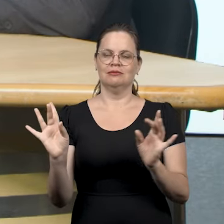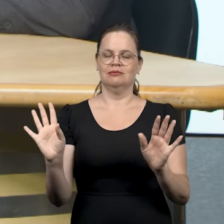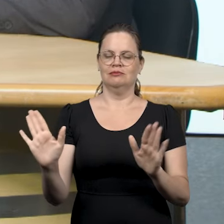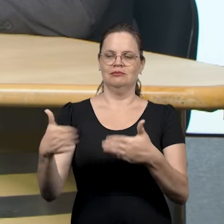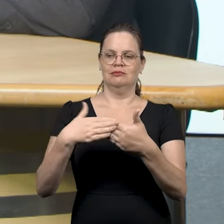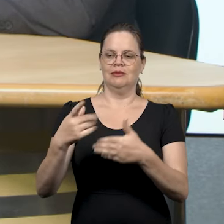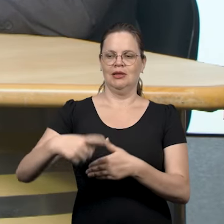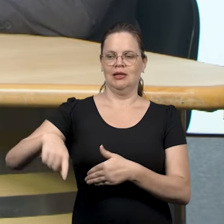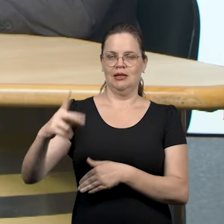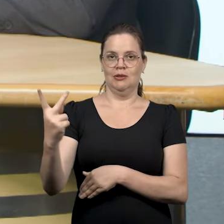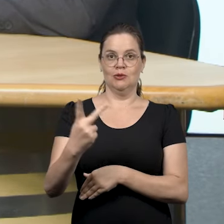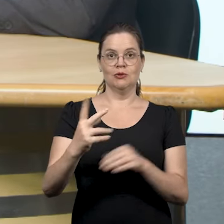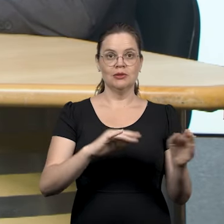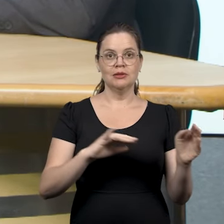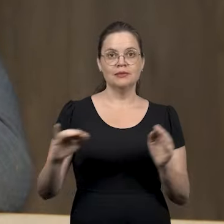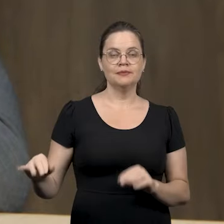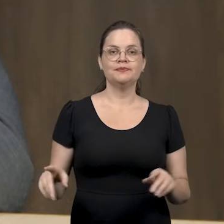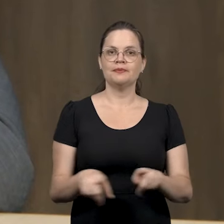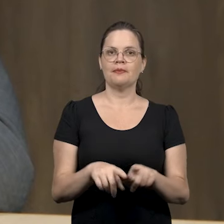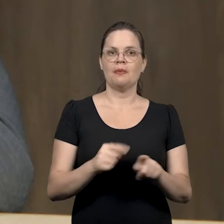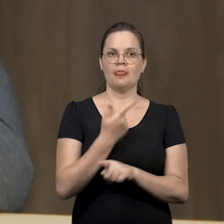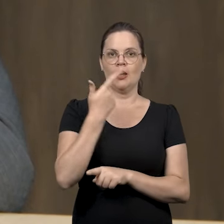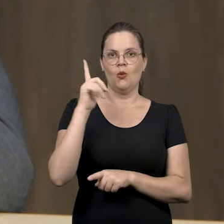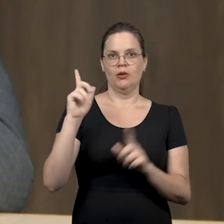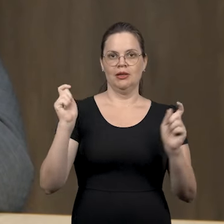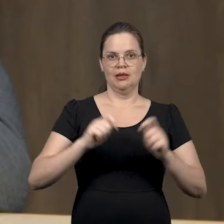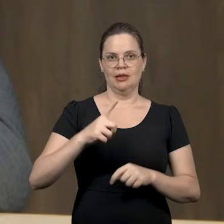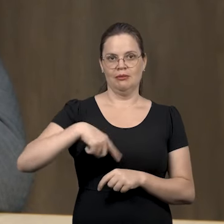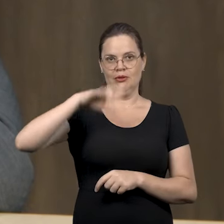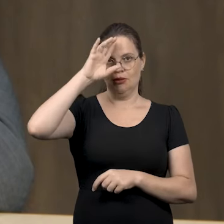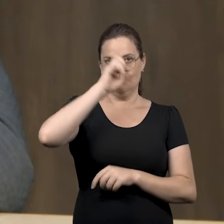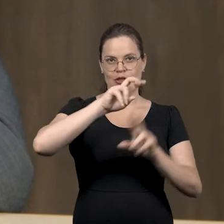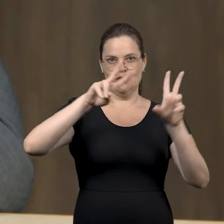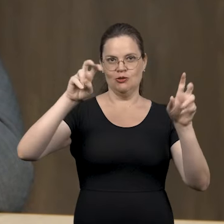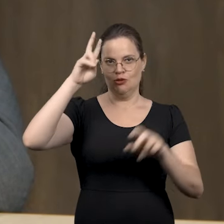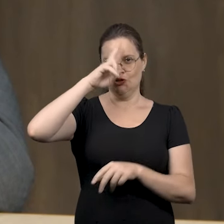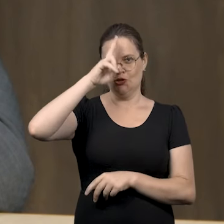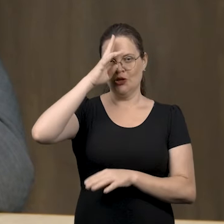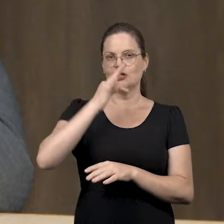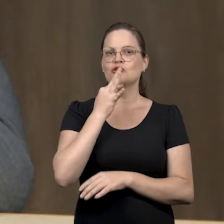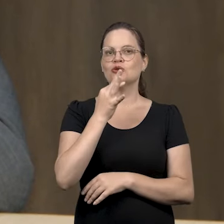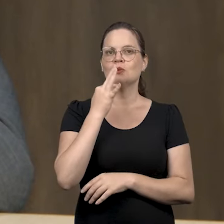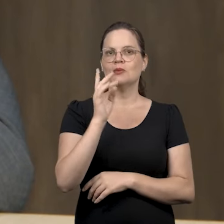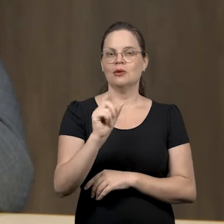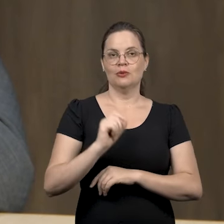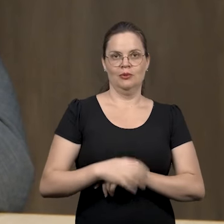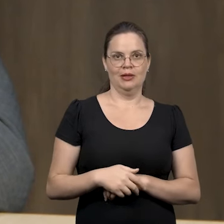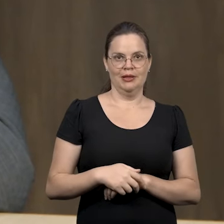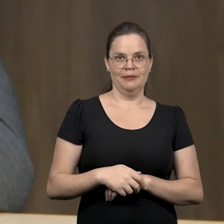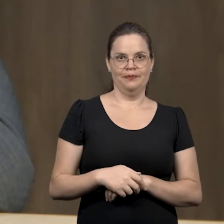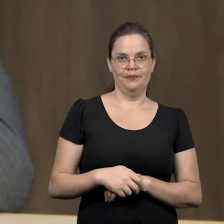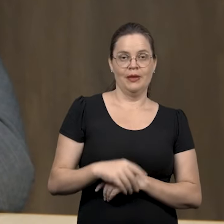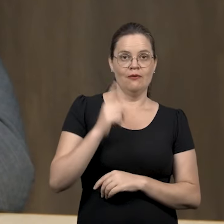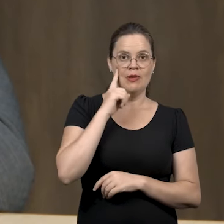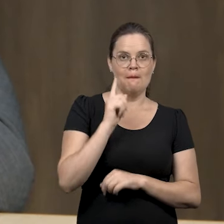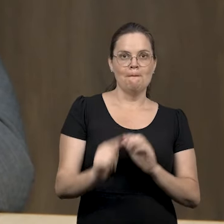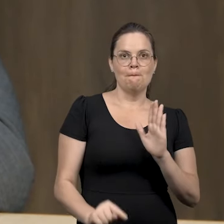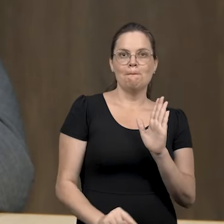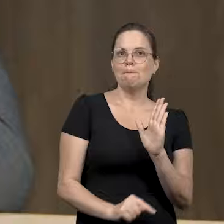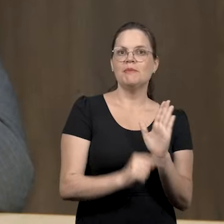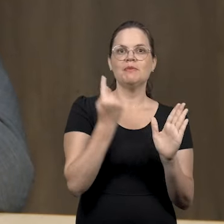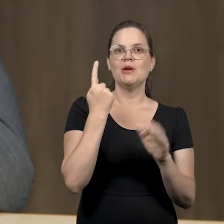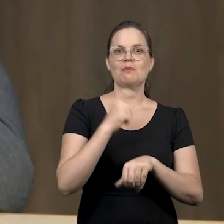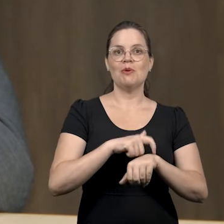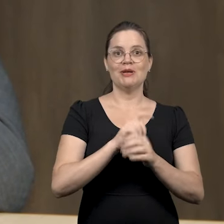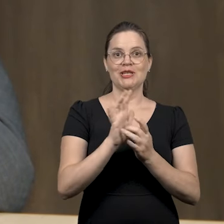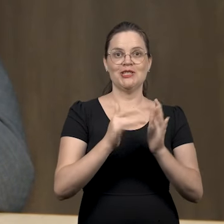que Tomé tem a nos ensinar é que Tomé, ele perdeu a primeira aparição de Cristo